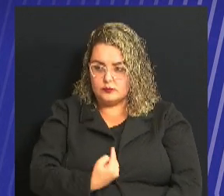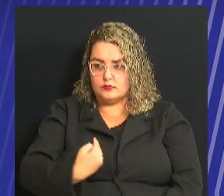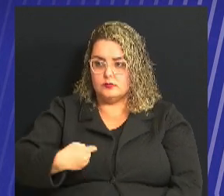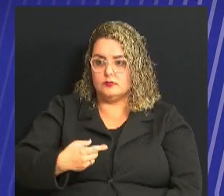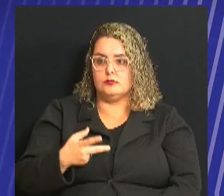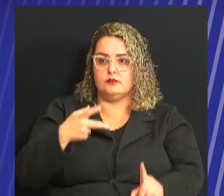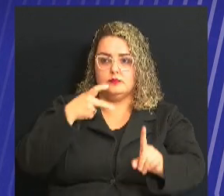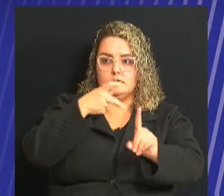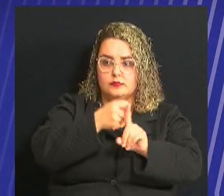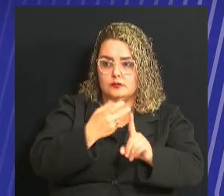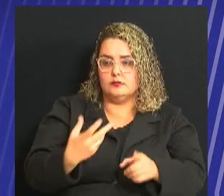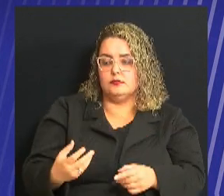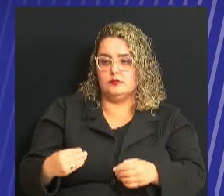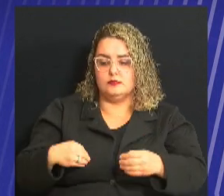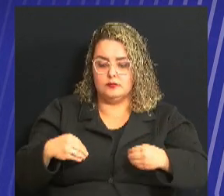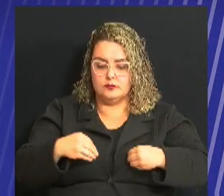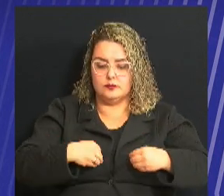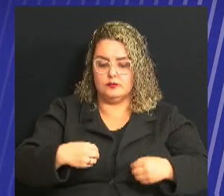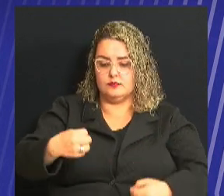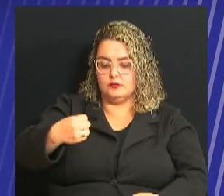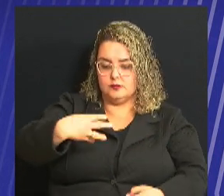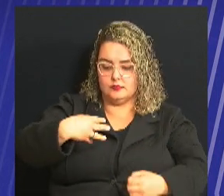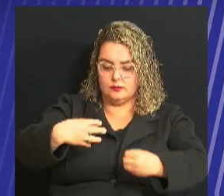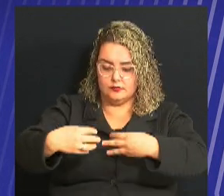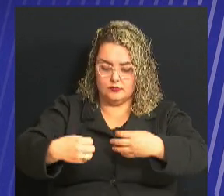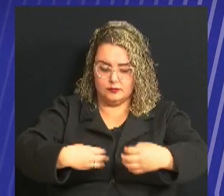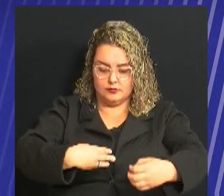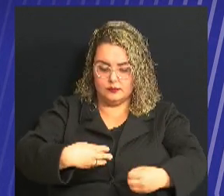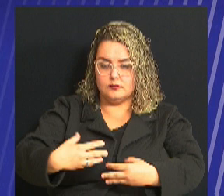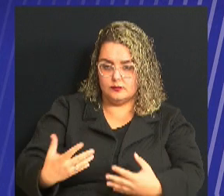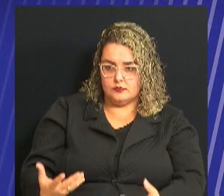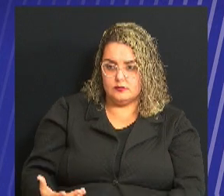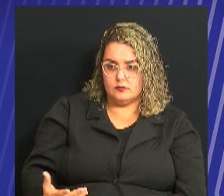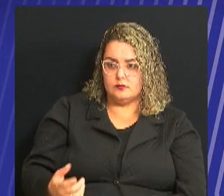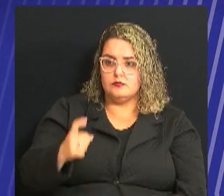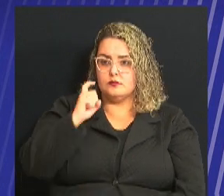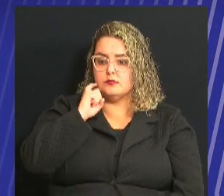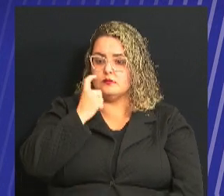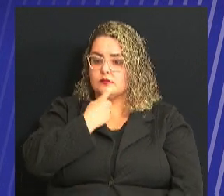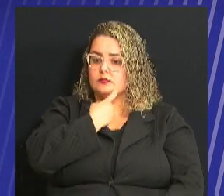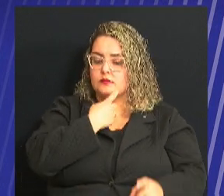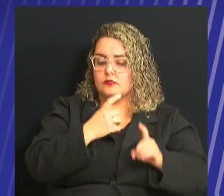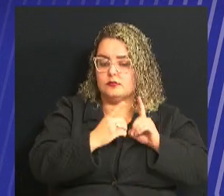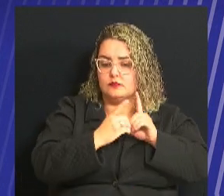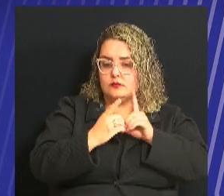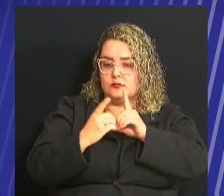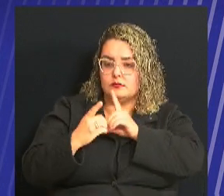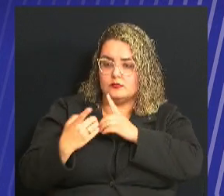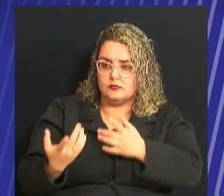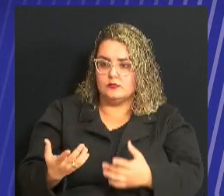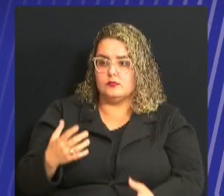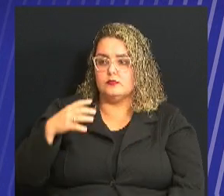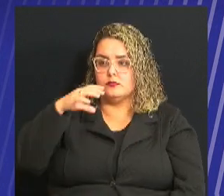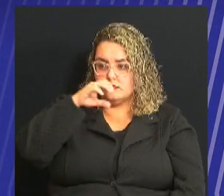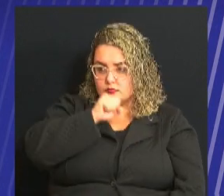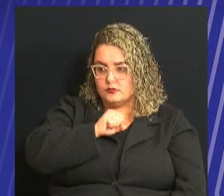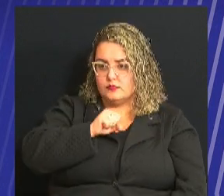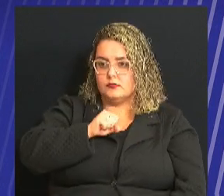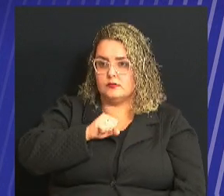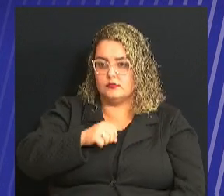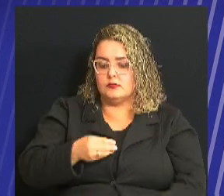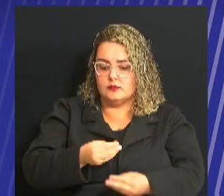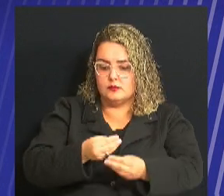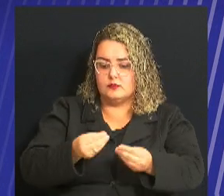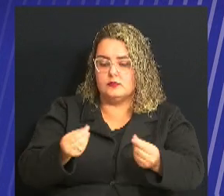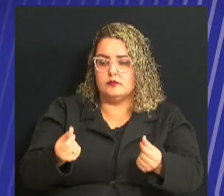vacinas, exames de raio-x, atendimento odontológico, de forma rápida, com